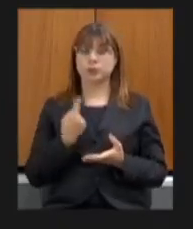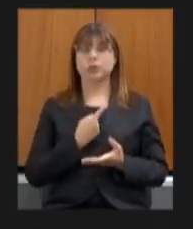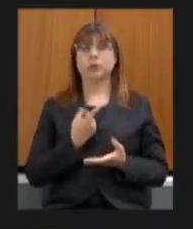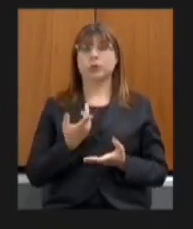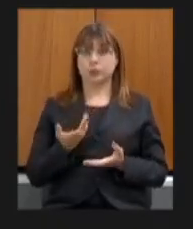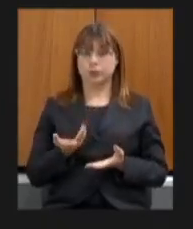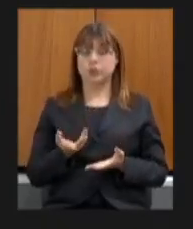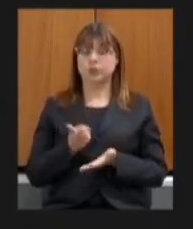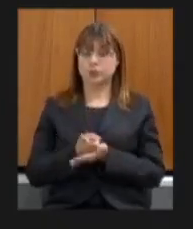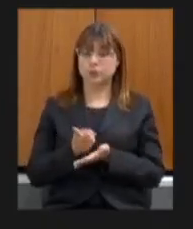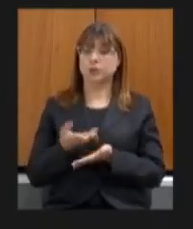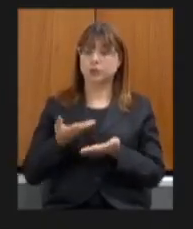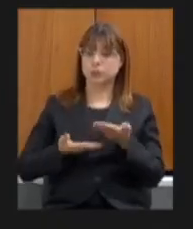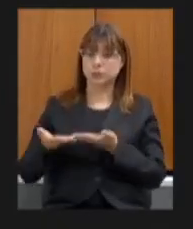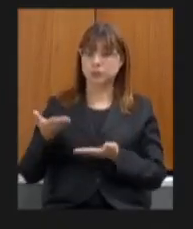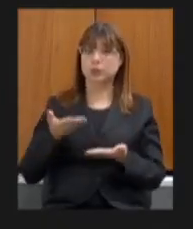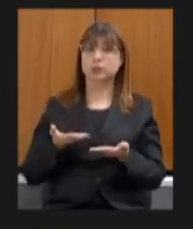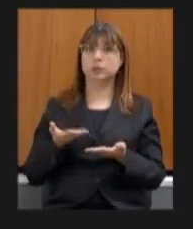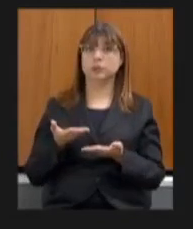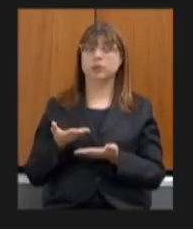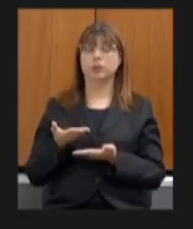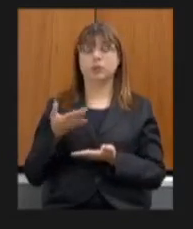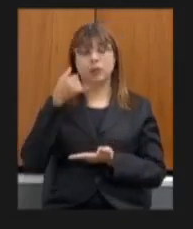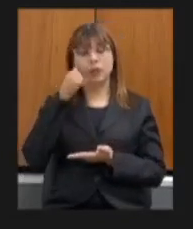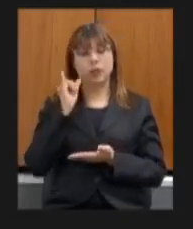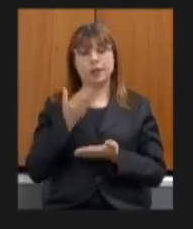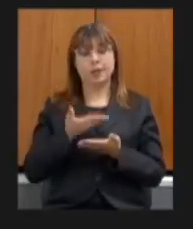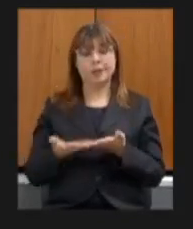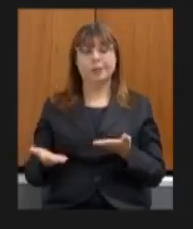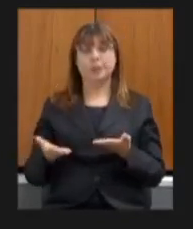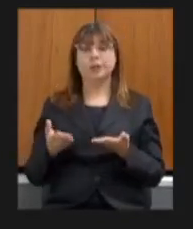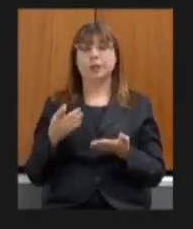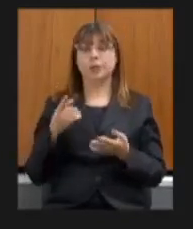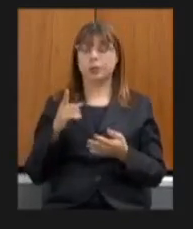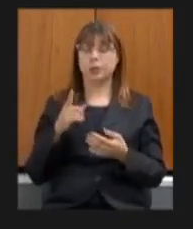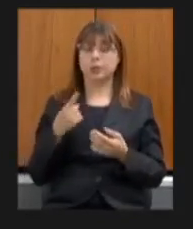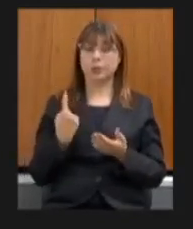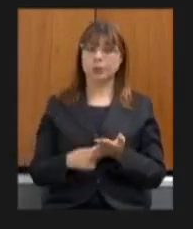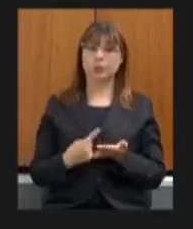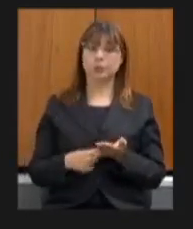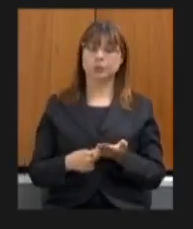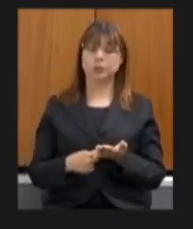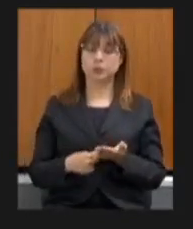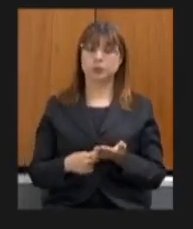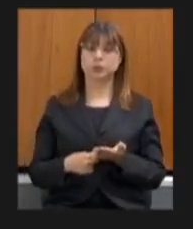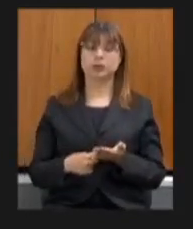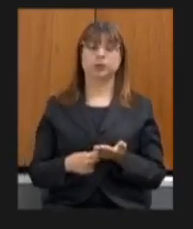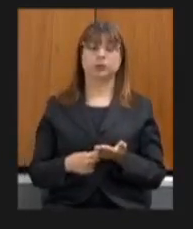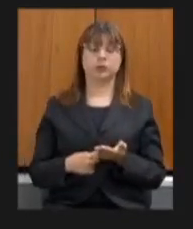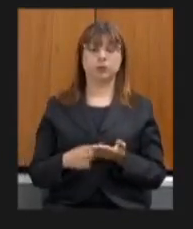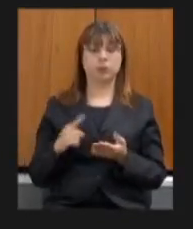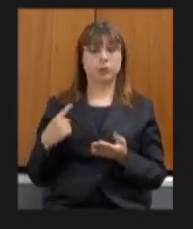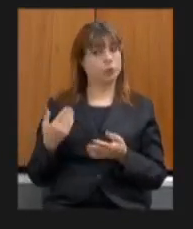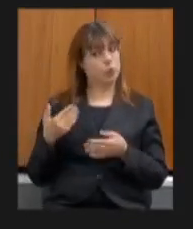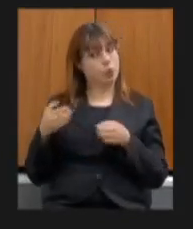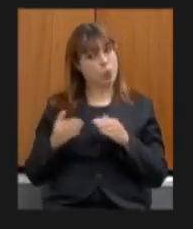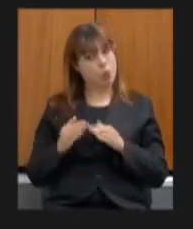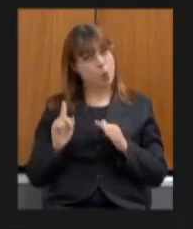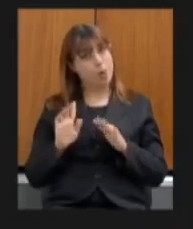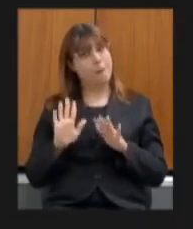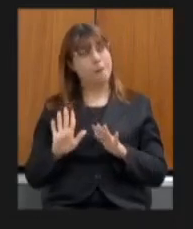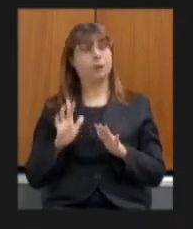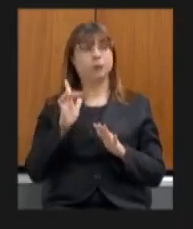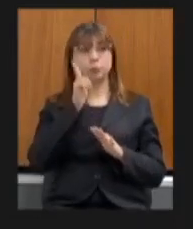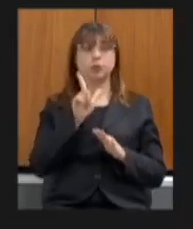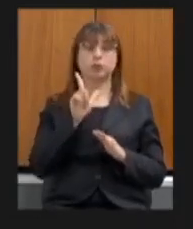diálogo sem perdermos princípios, sem fugirmos dos nossos compromissos, nossos ideais, divergindo, mas encontrando soluções